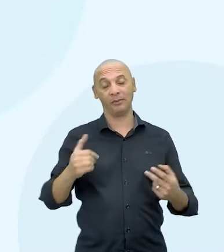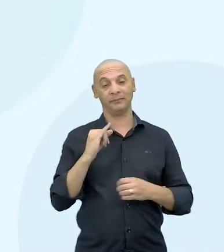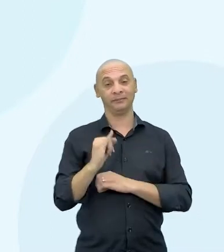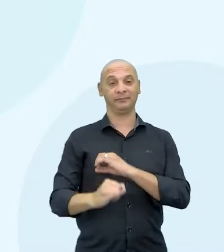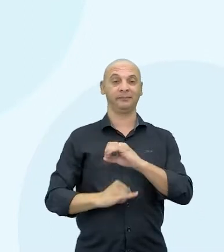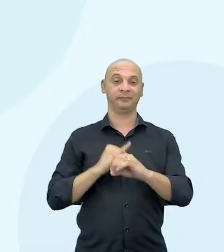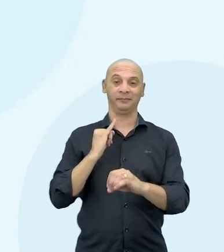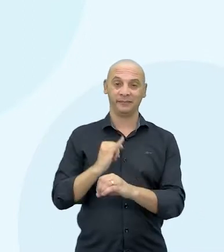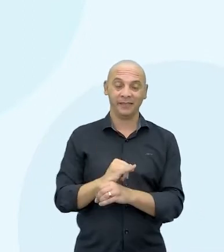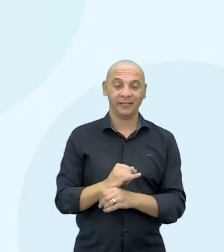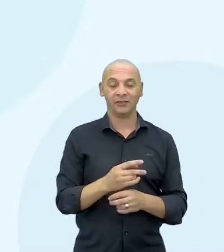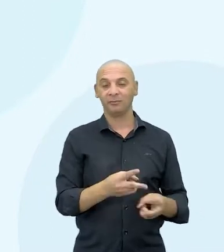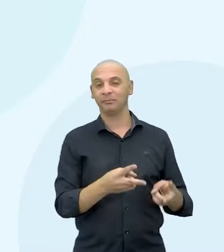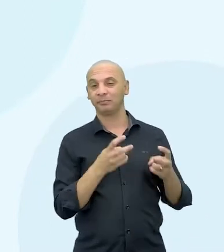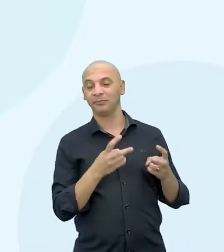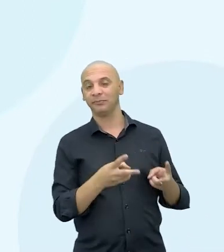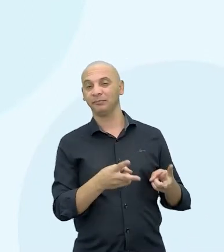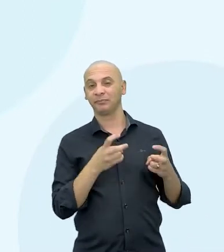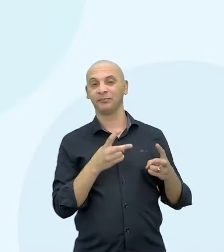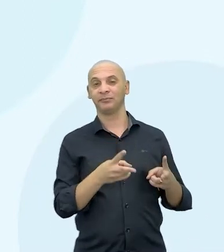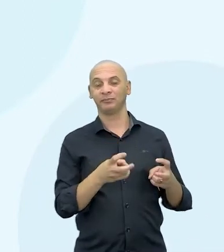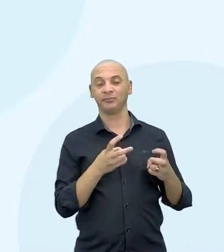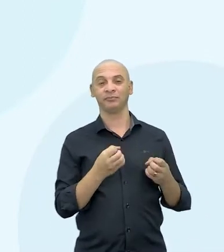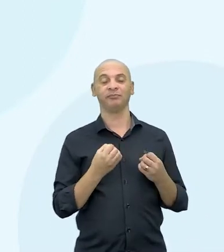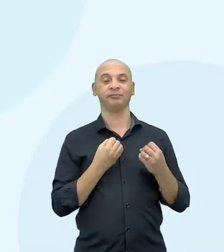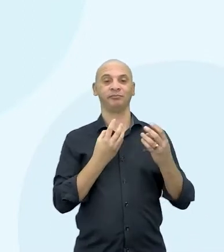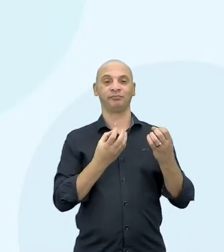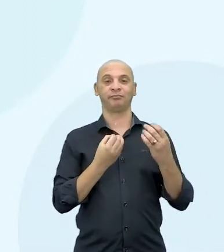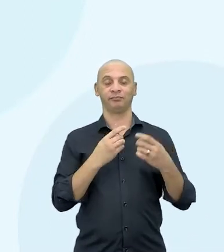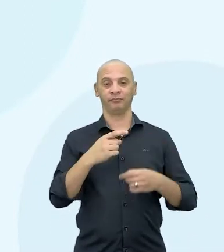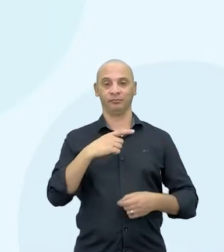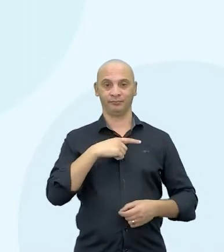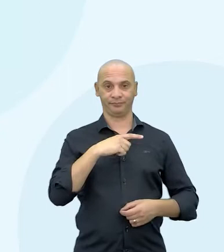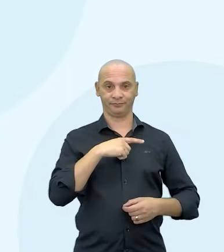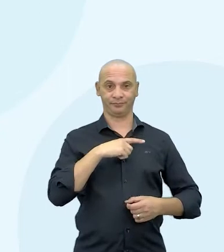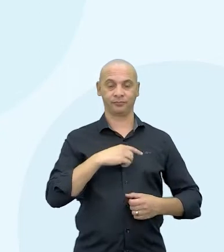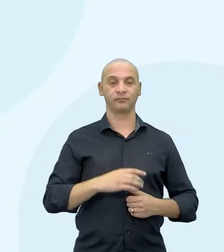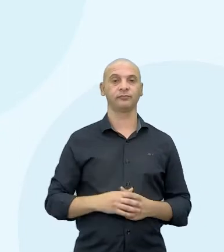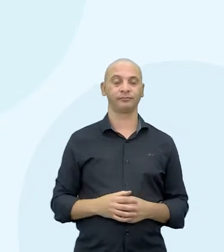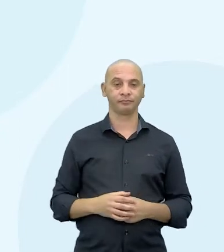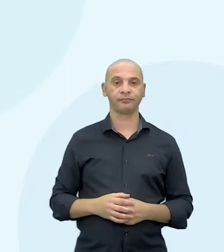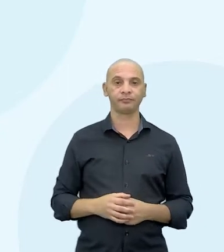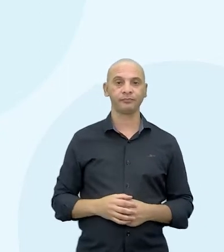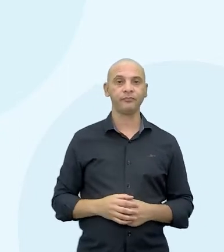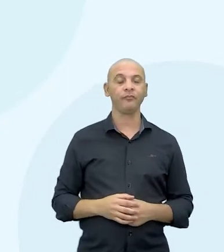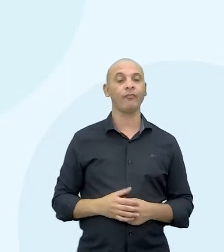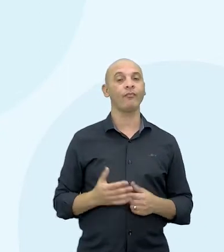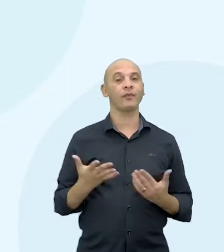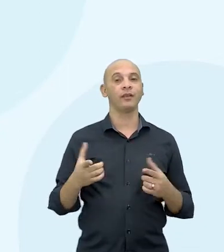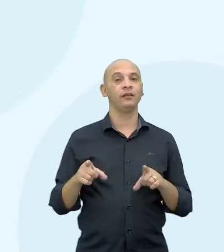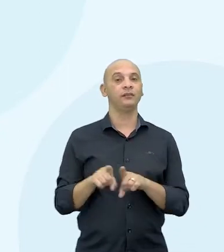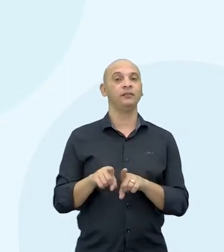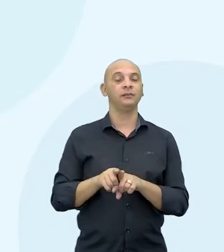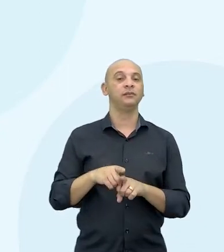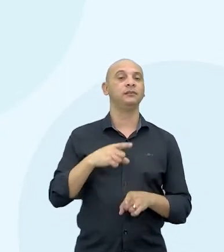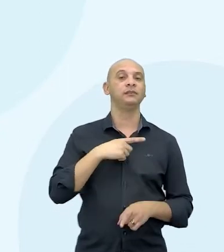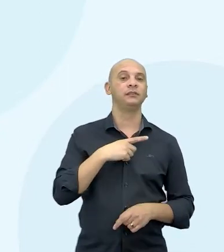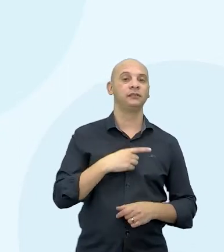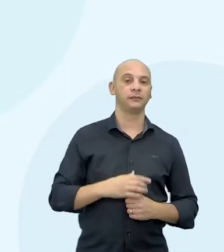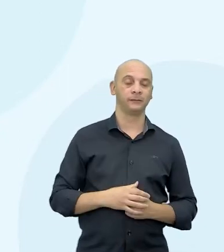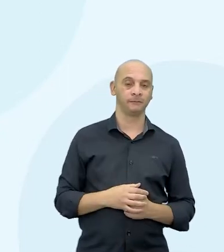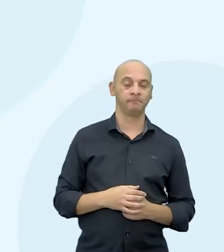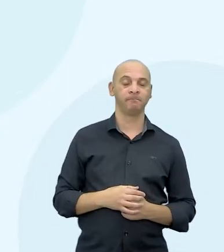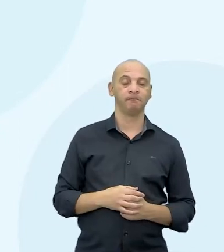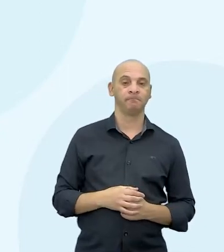se alimenta bastante desse processo de extração e de análise de dados, né? E aí o que acontece?